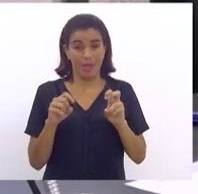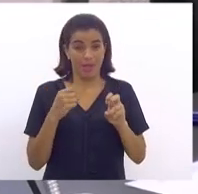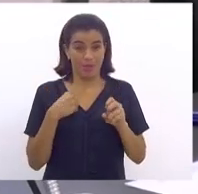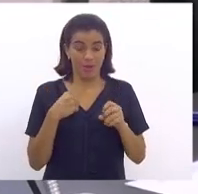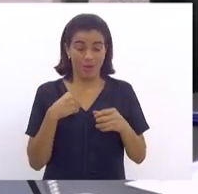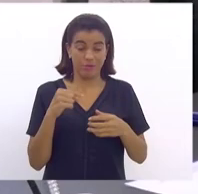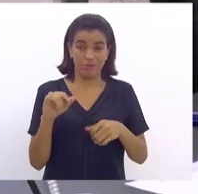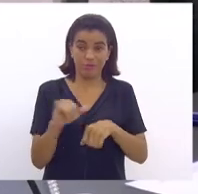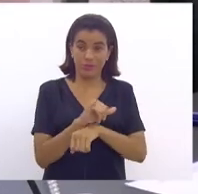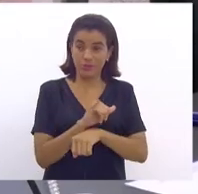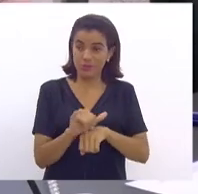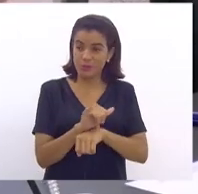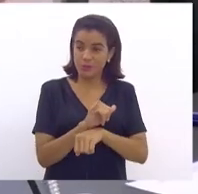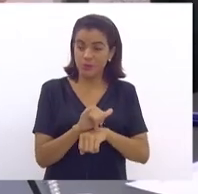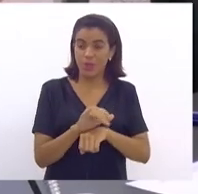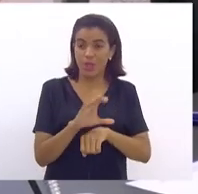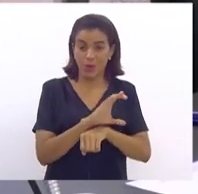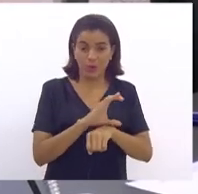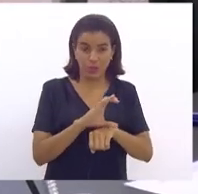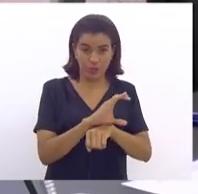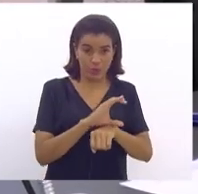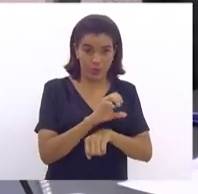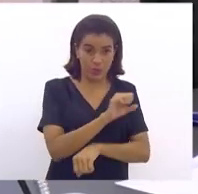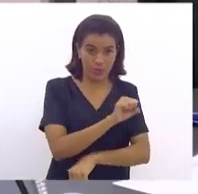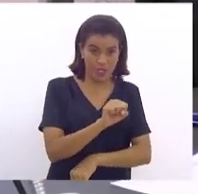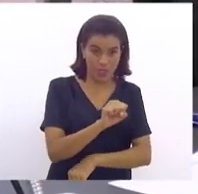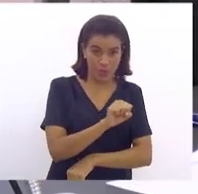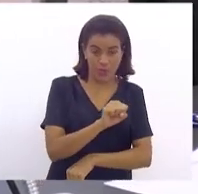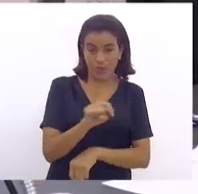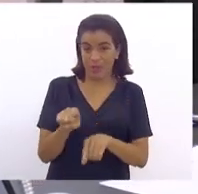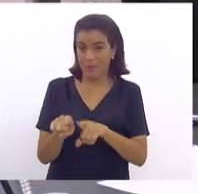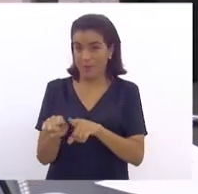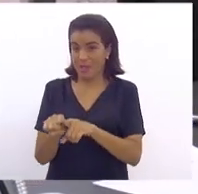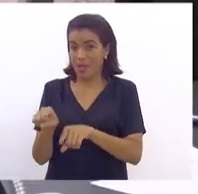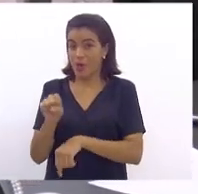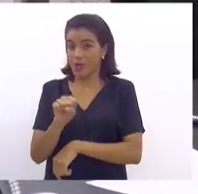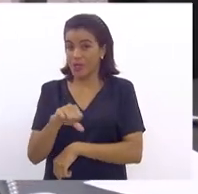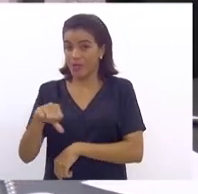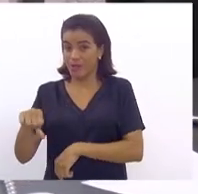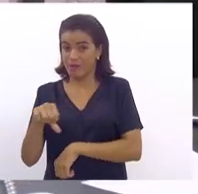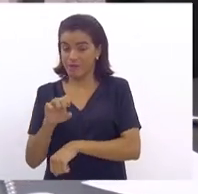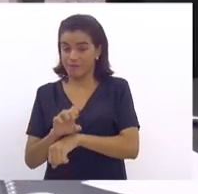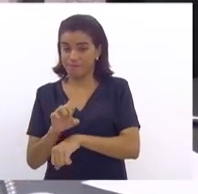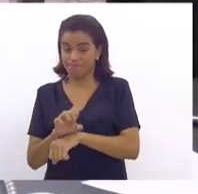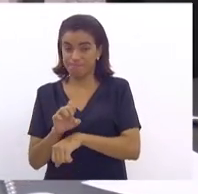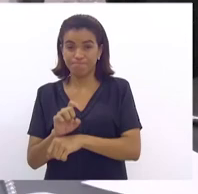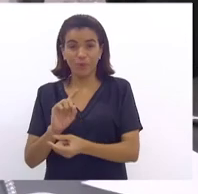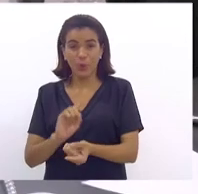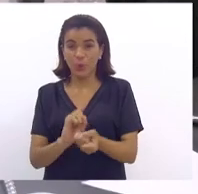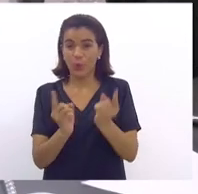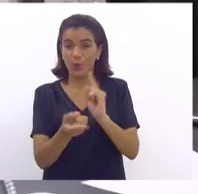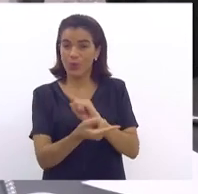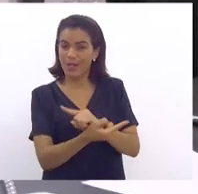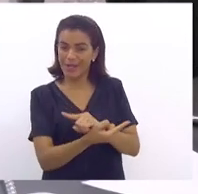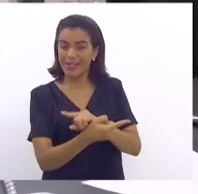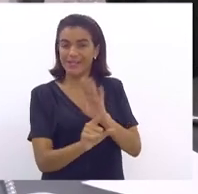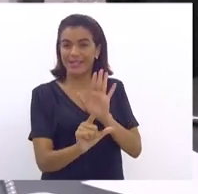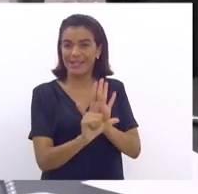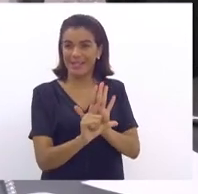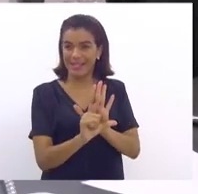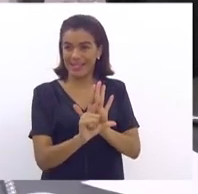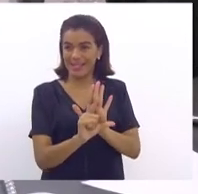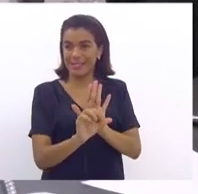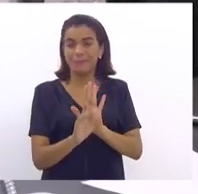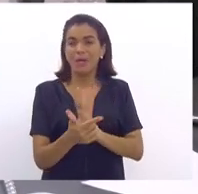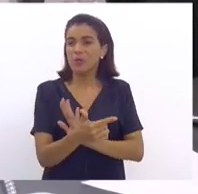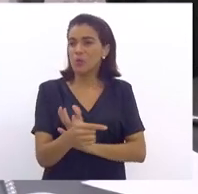dispositivos apresentados tanto na Constituição de 88 federal ou na de 89 estadual contrariam o que está disposto na lei. Mas não,